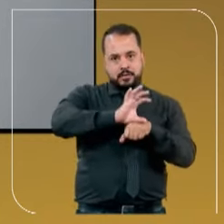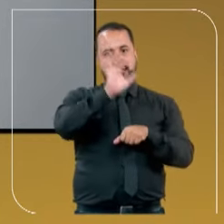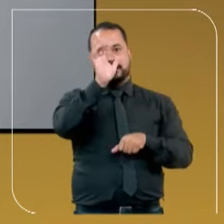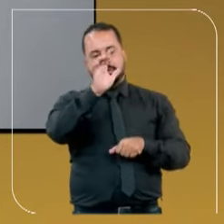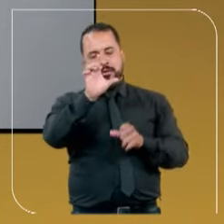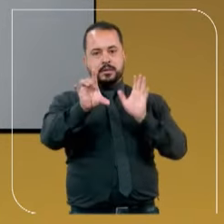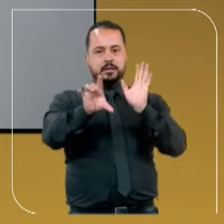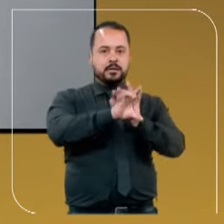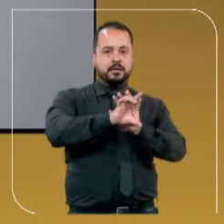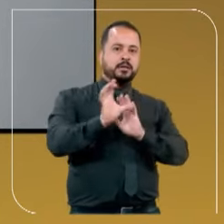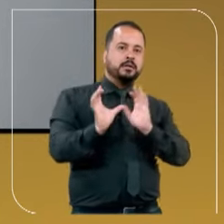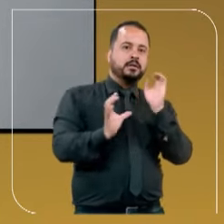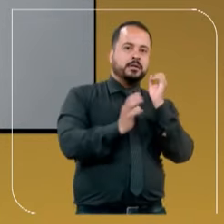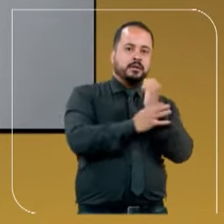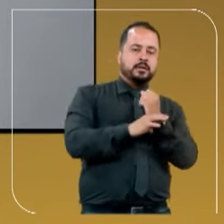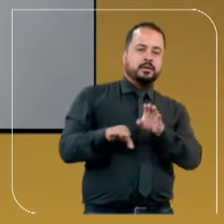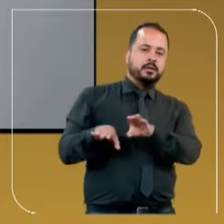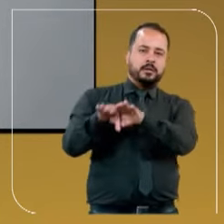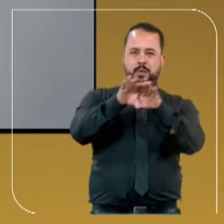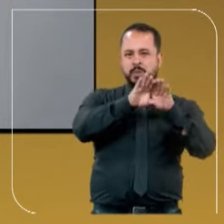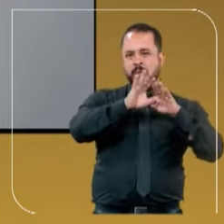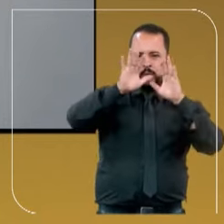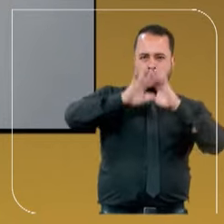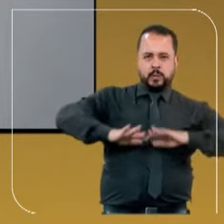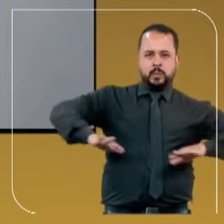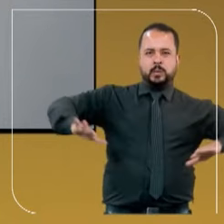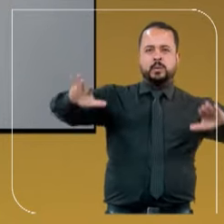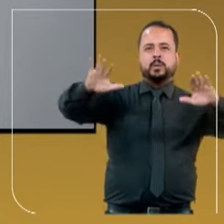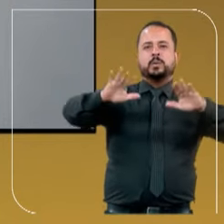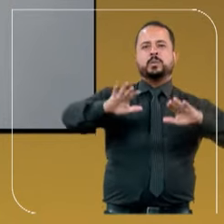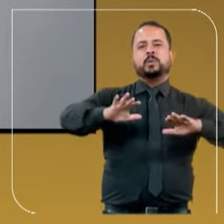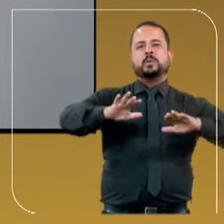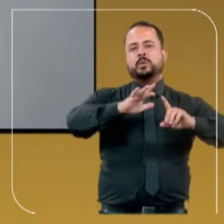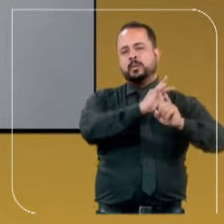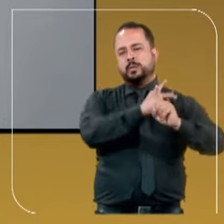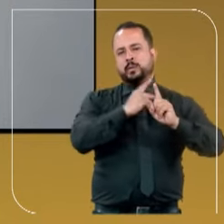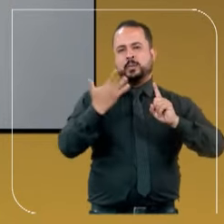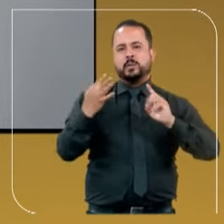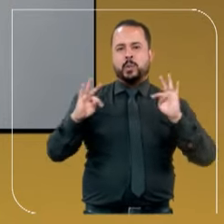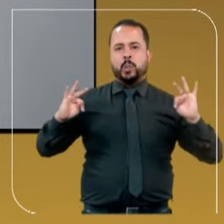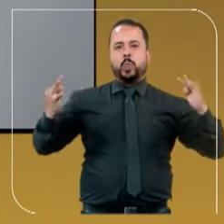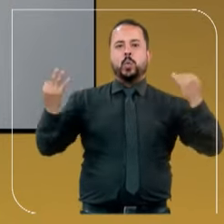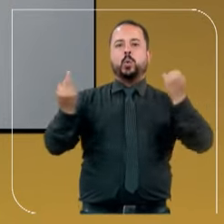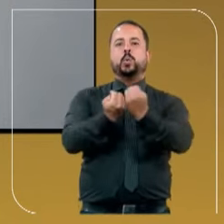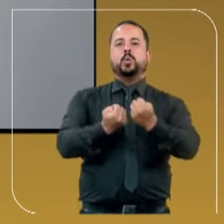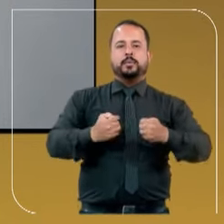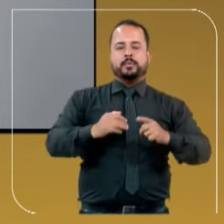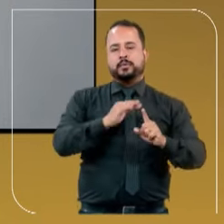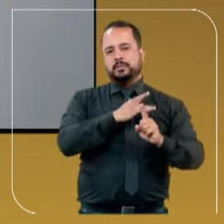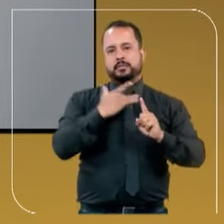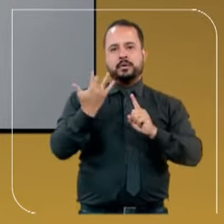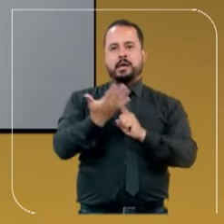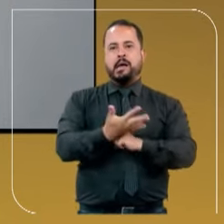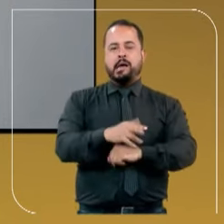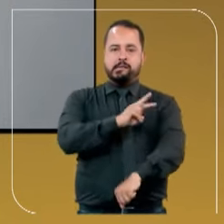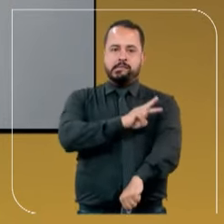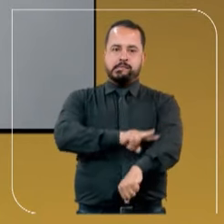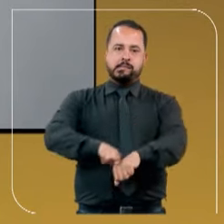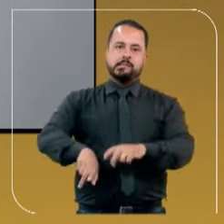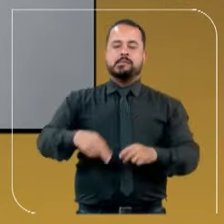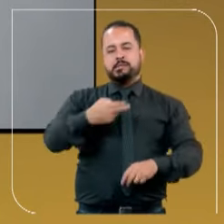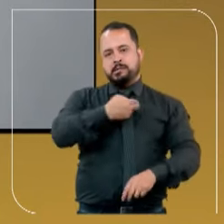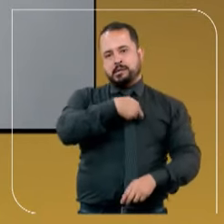garantindo a igualdade de tratamento para todos, todas e todos, não obstante sua raça, religião